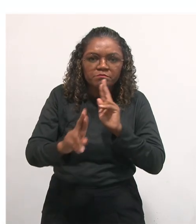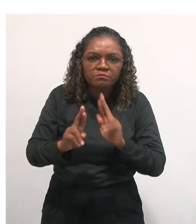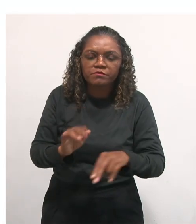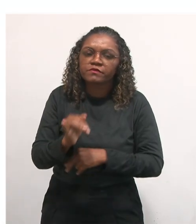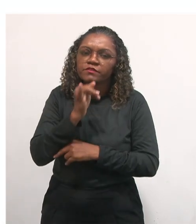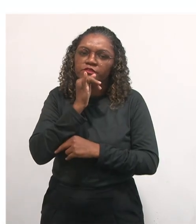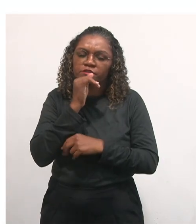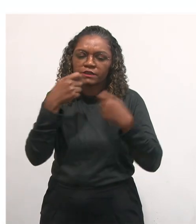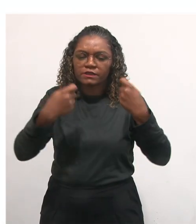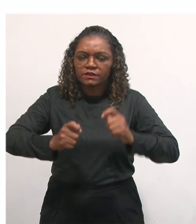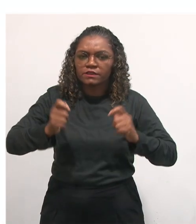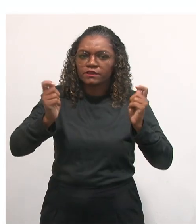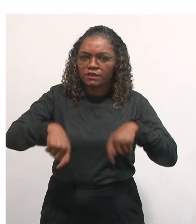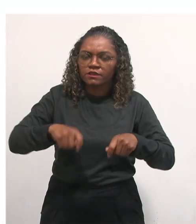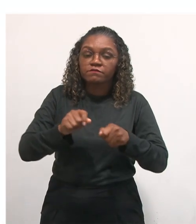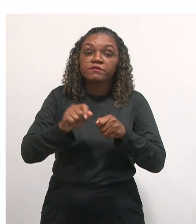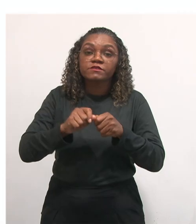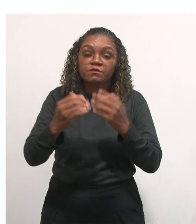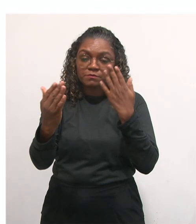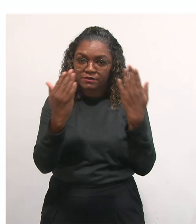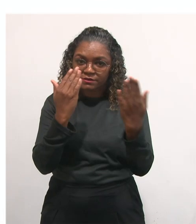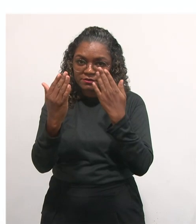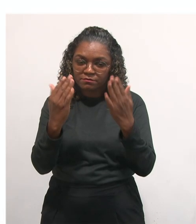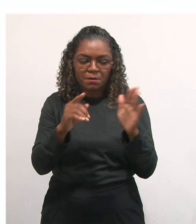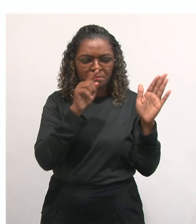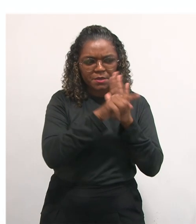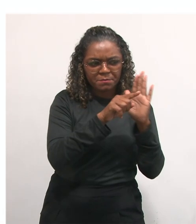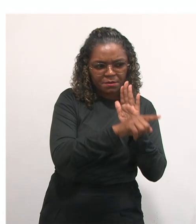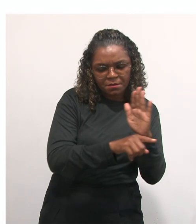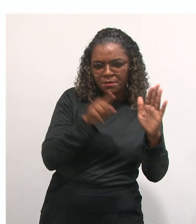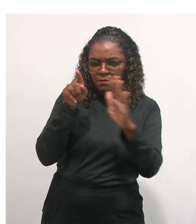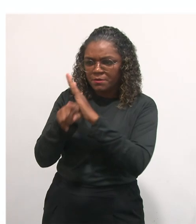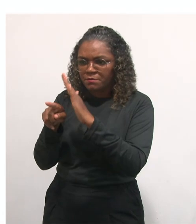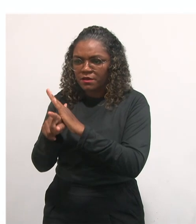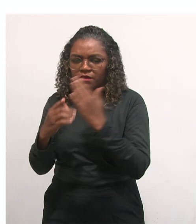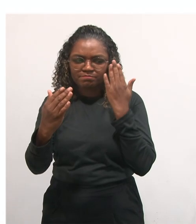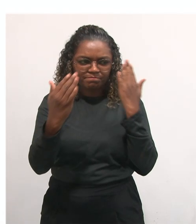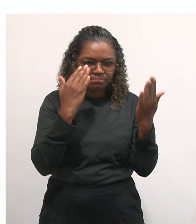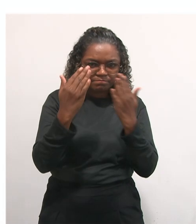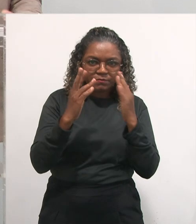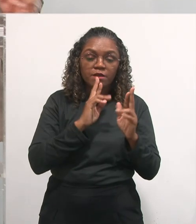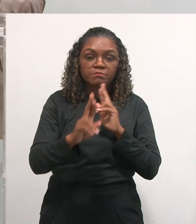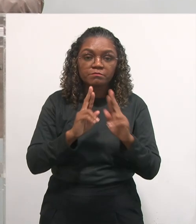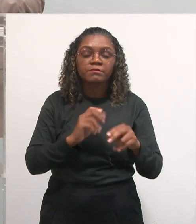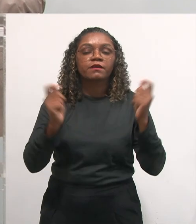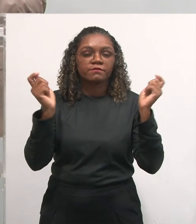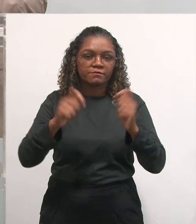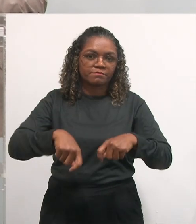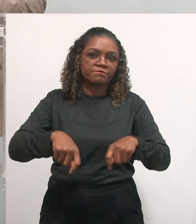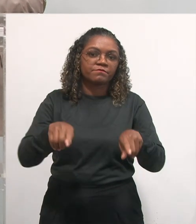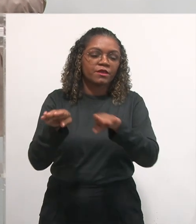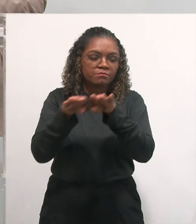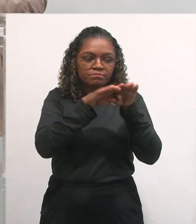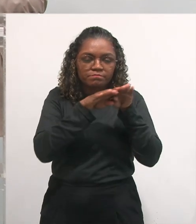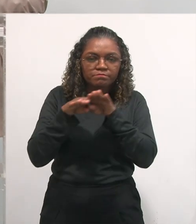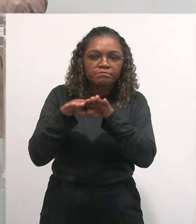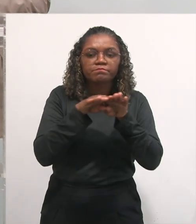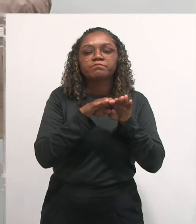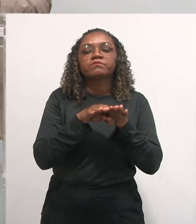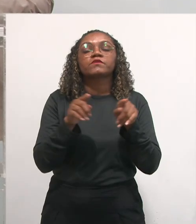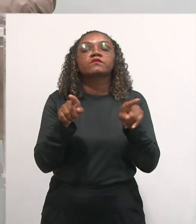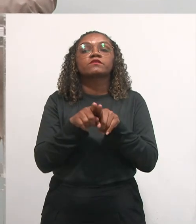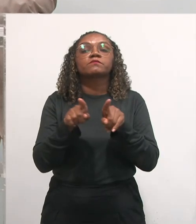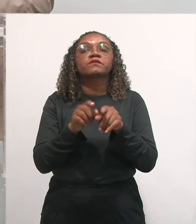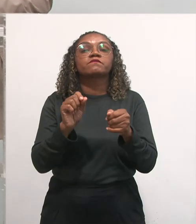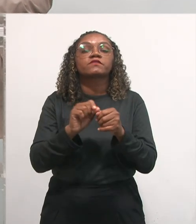entre os entrevistados. Essa padronização, ela permite que depois você aplique